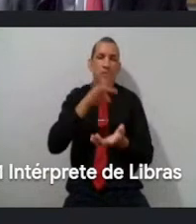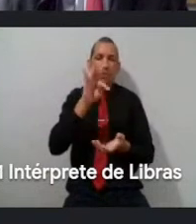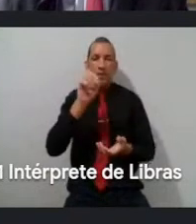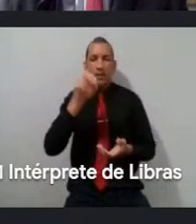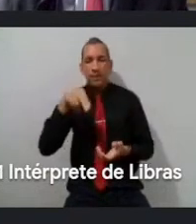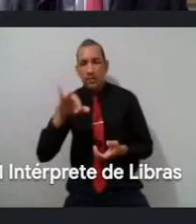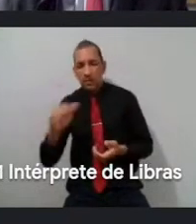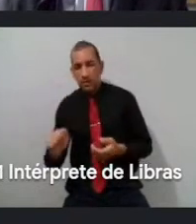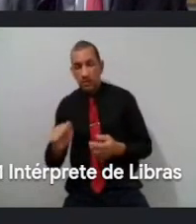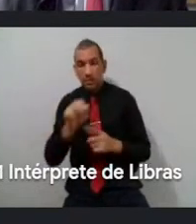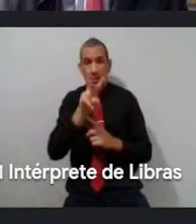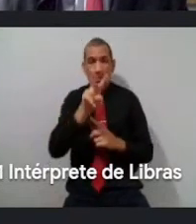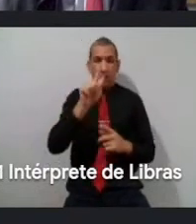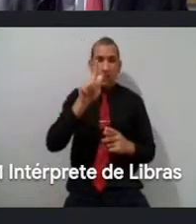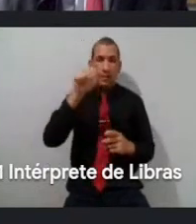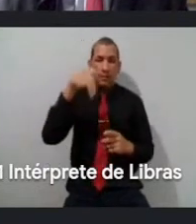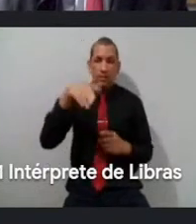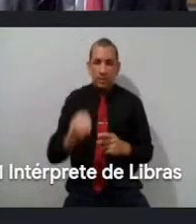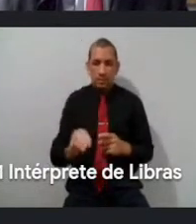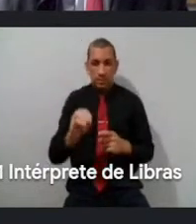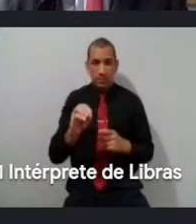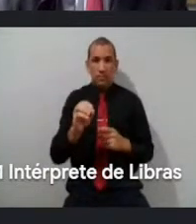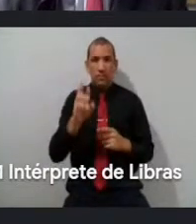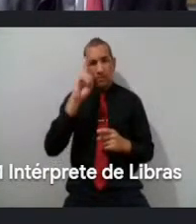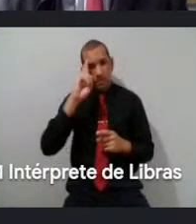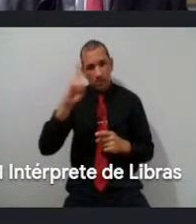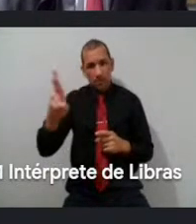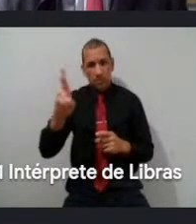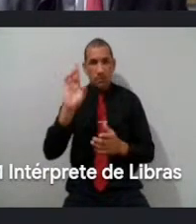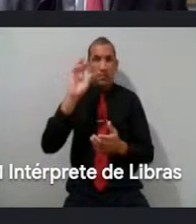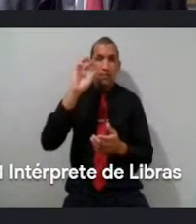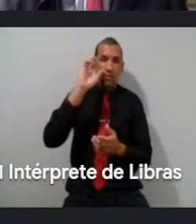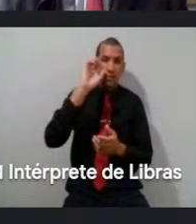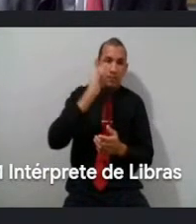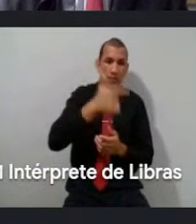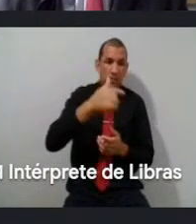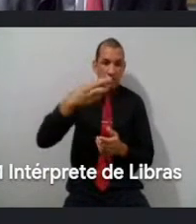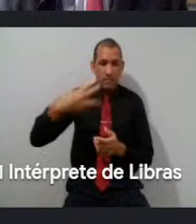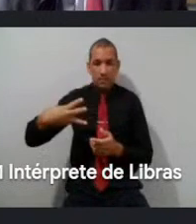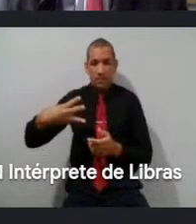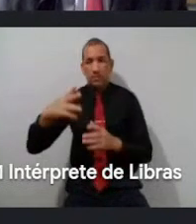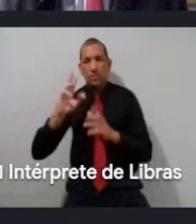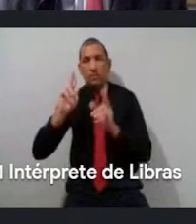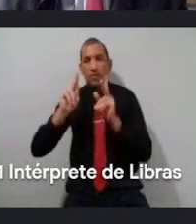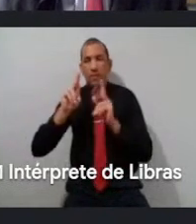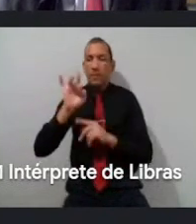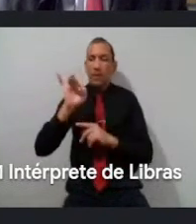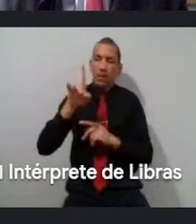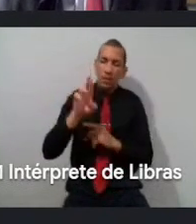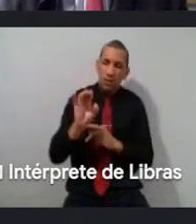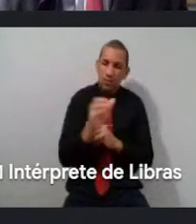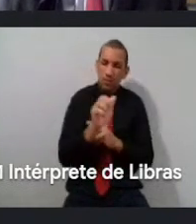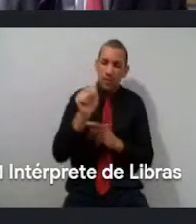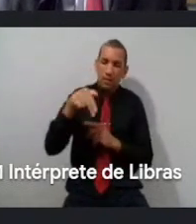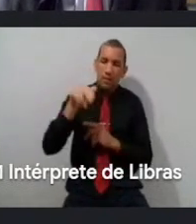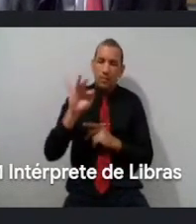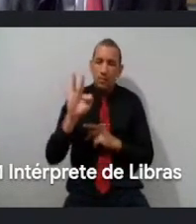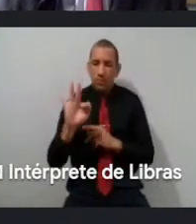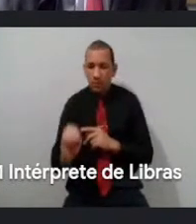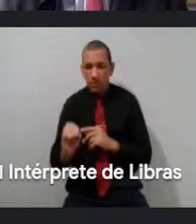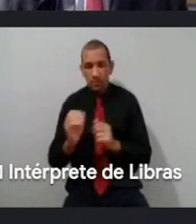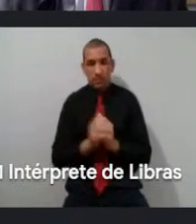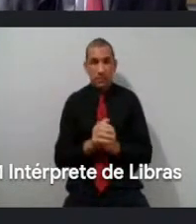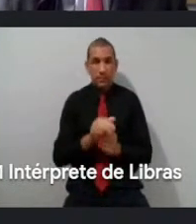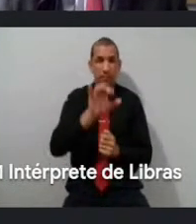Wagner Mansur de Souza Carvalho chefe do cartório da 23ª zona eleitoral de Pedro Afonso Edson